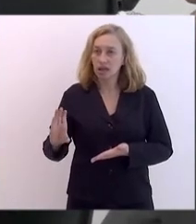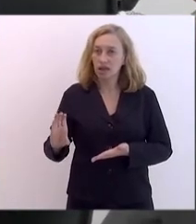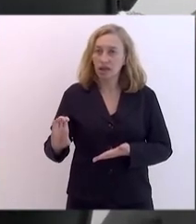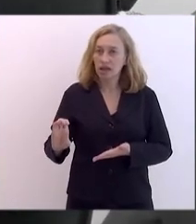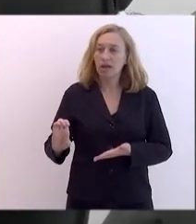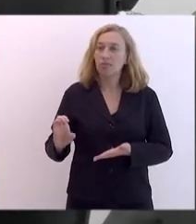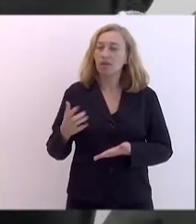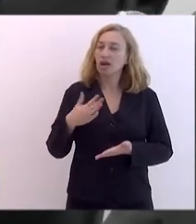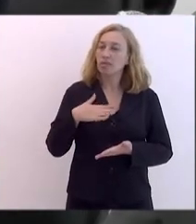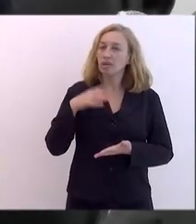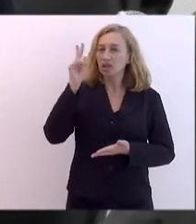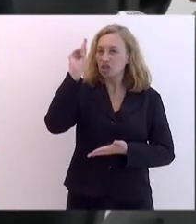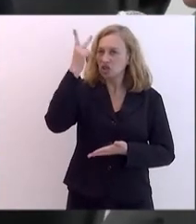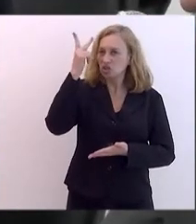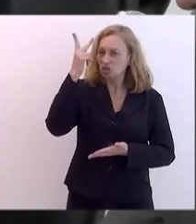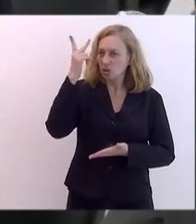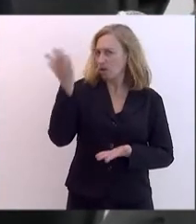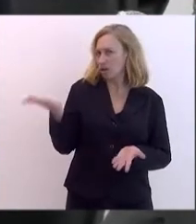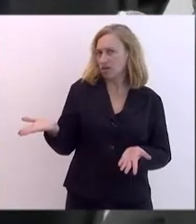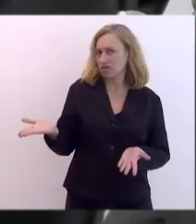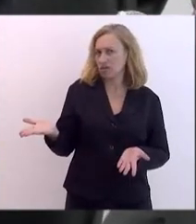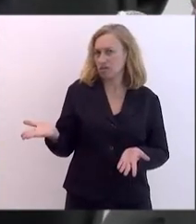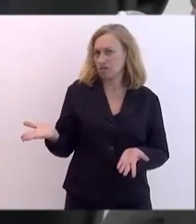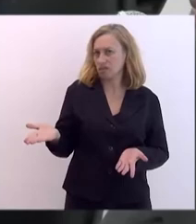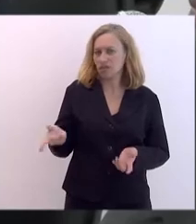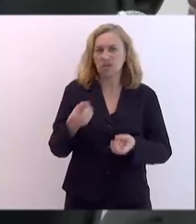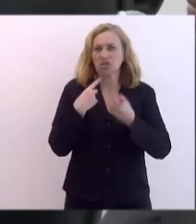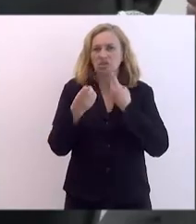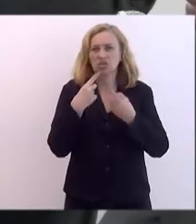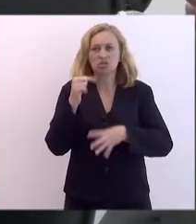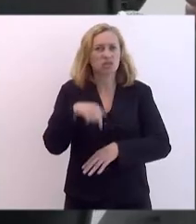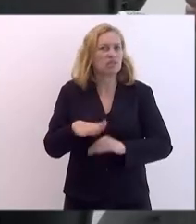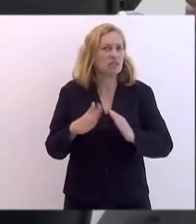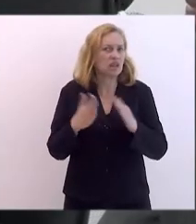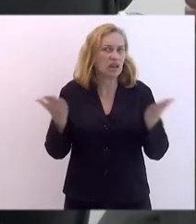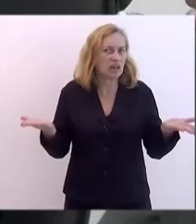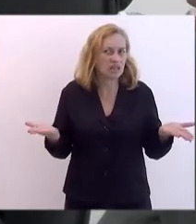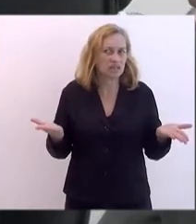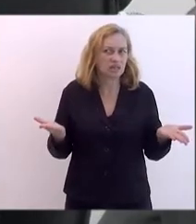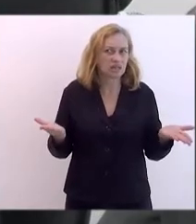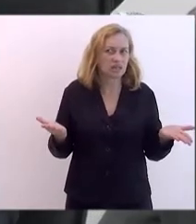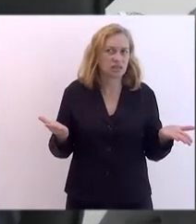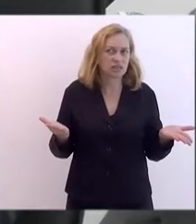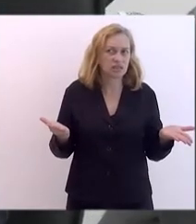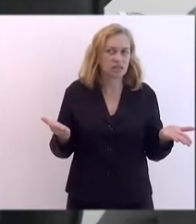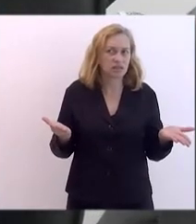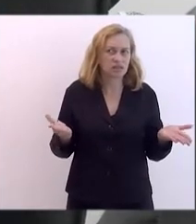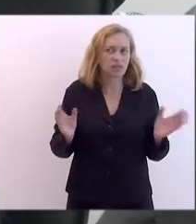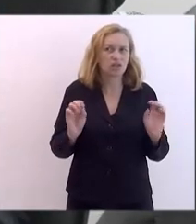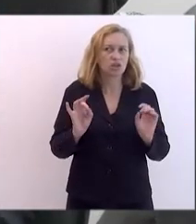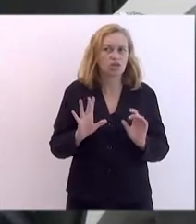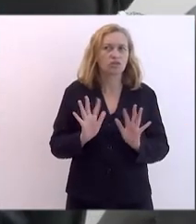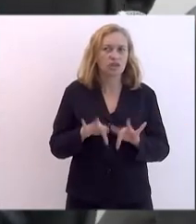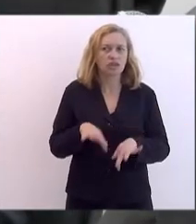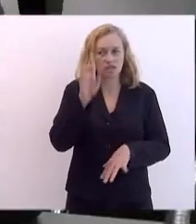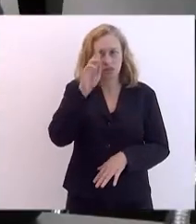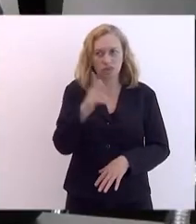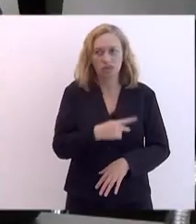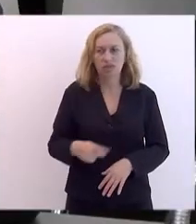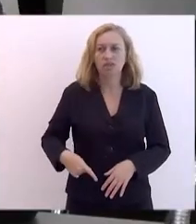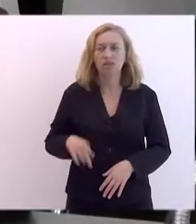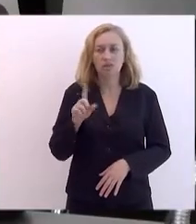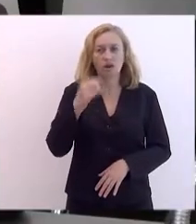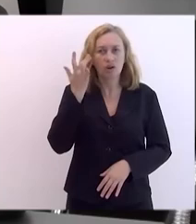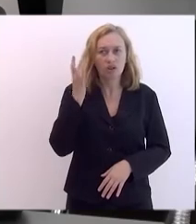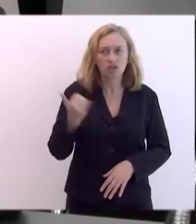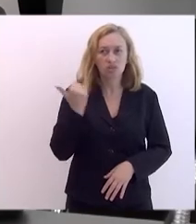história. Eu não vou baixar, fazer dela uma discussão aqui nessa casa de baixo nível. Presidente. Eu queria só completar, presidente, porque eu acho que é